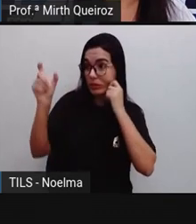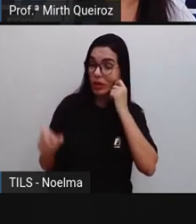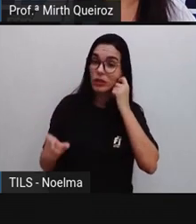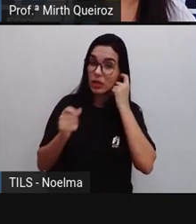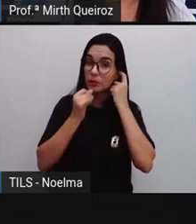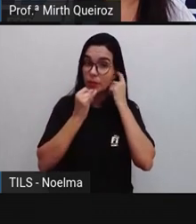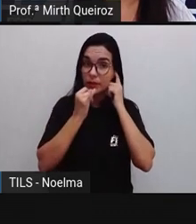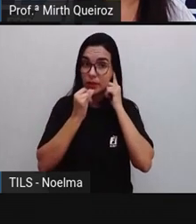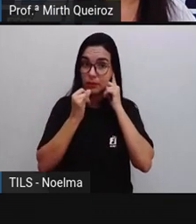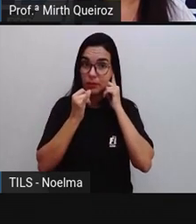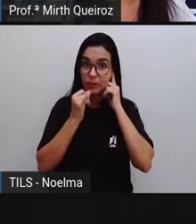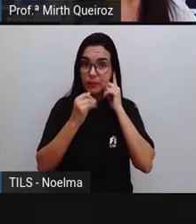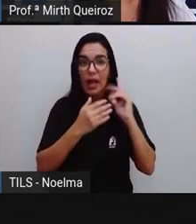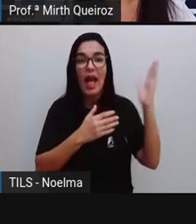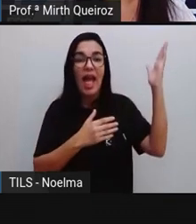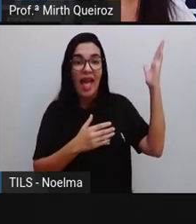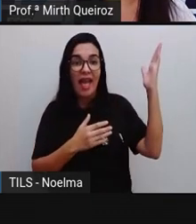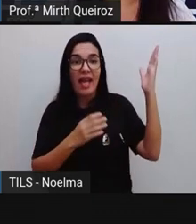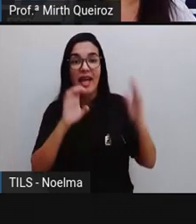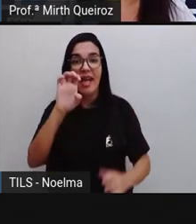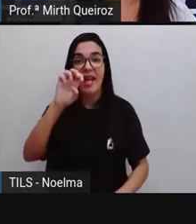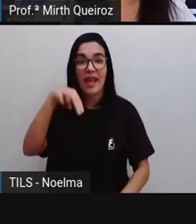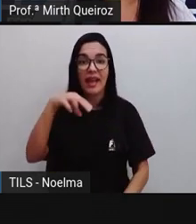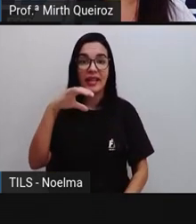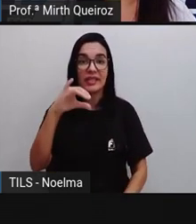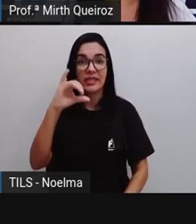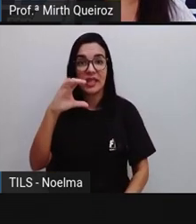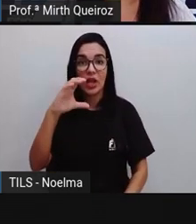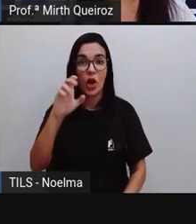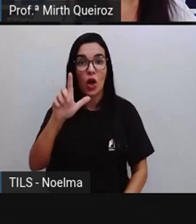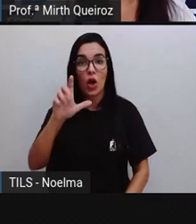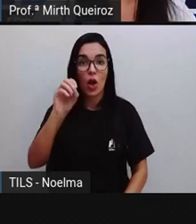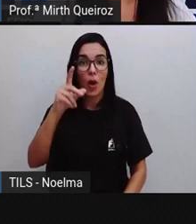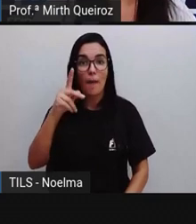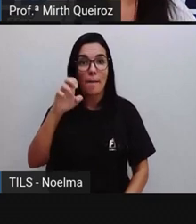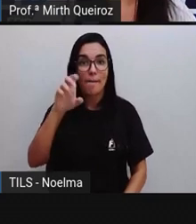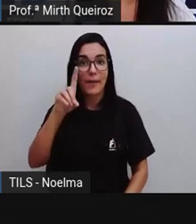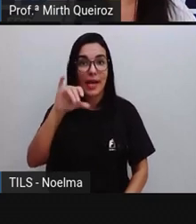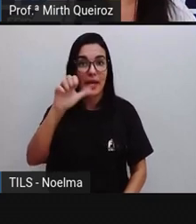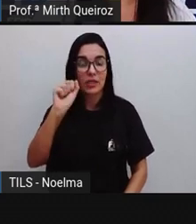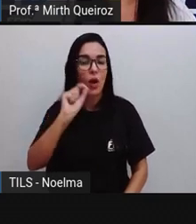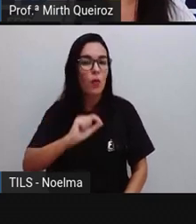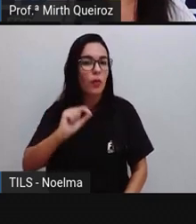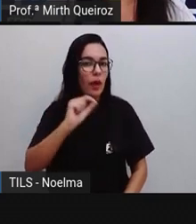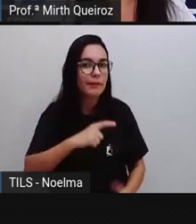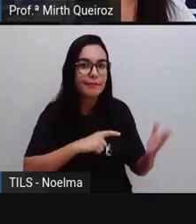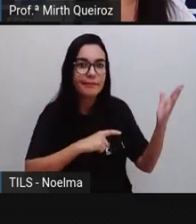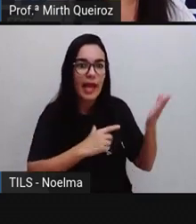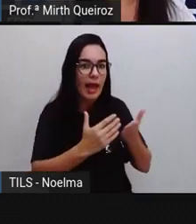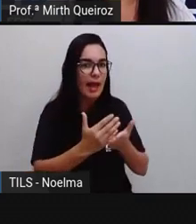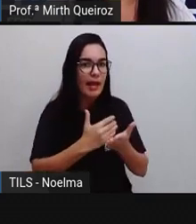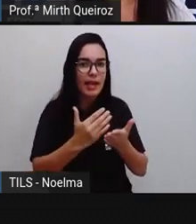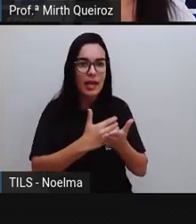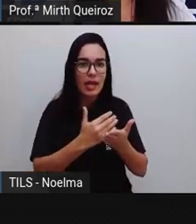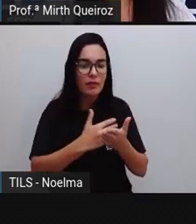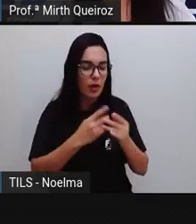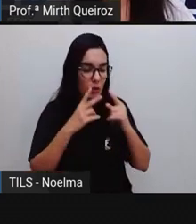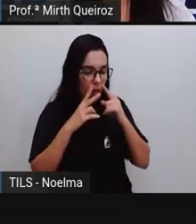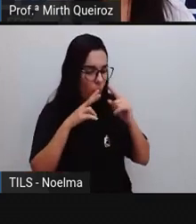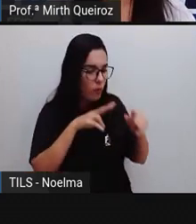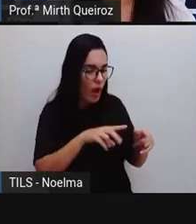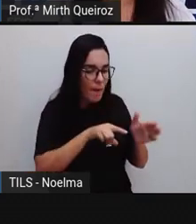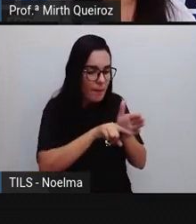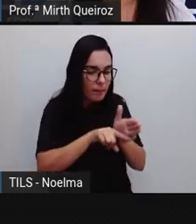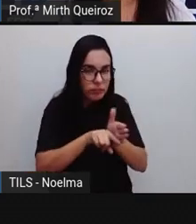exemplo. As enciclopédias são obras de consulta que apresentam ao leitor informações gerais